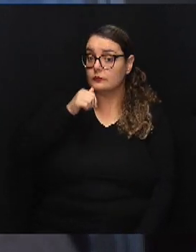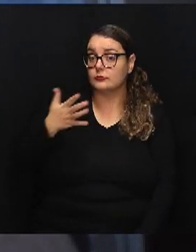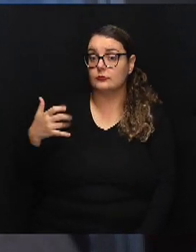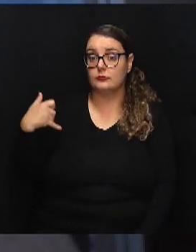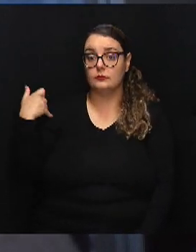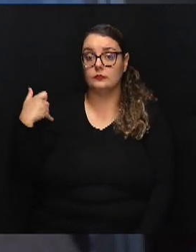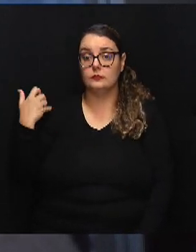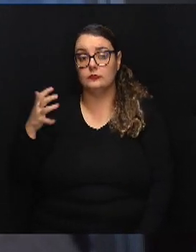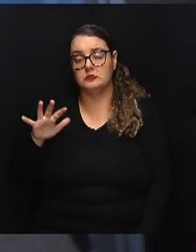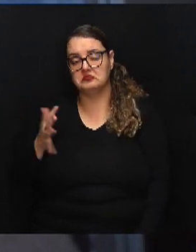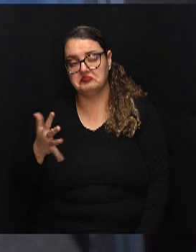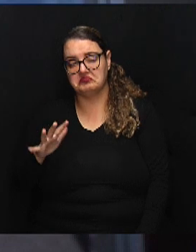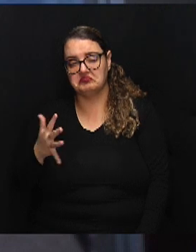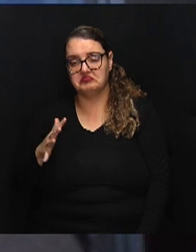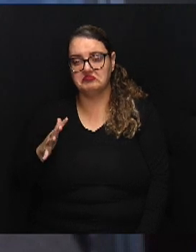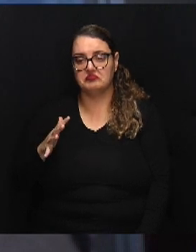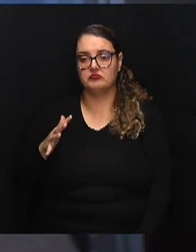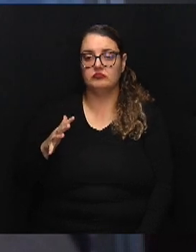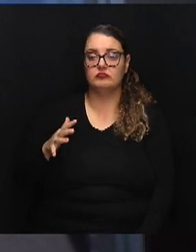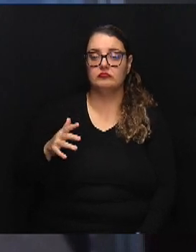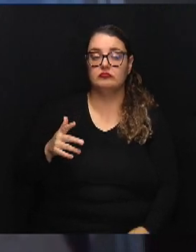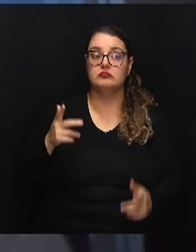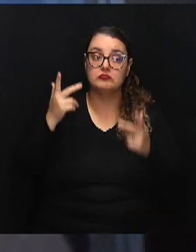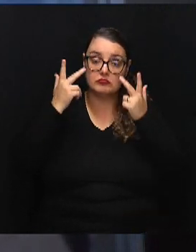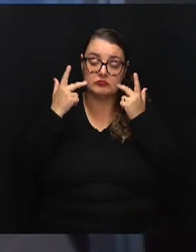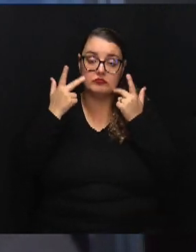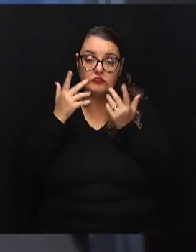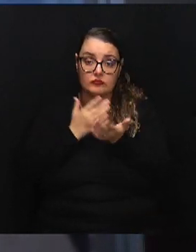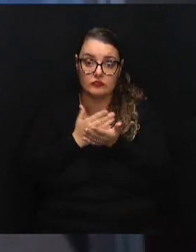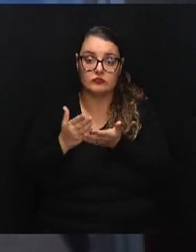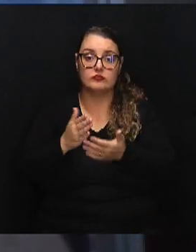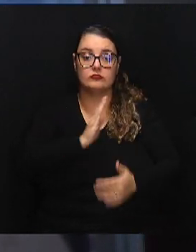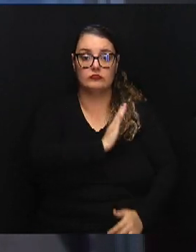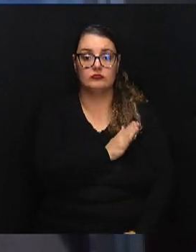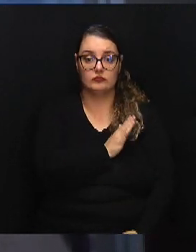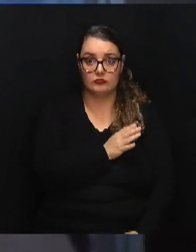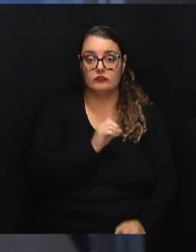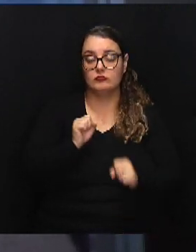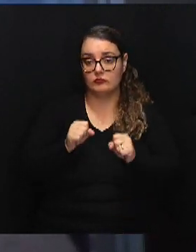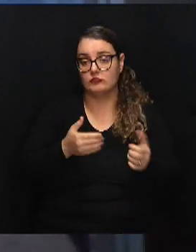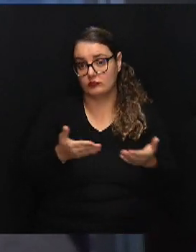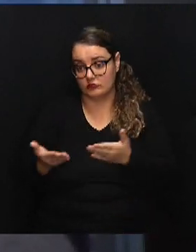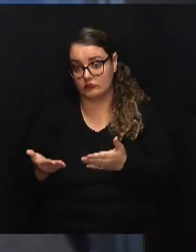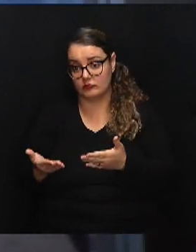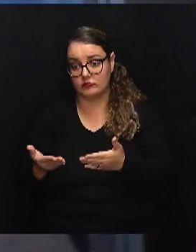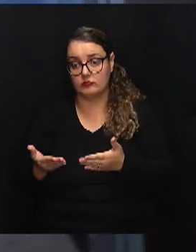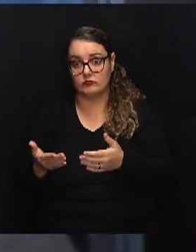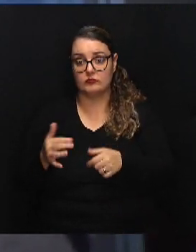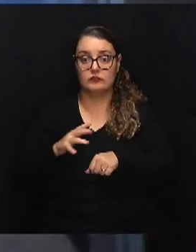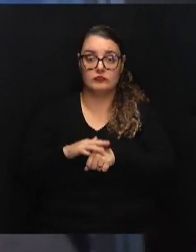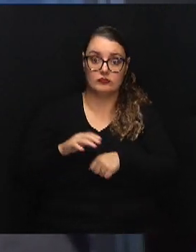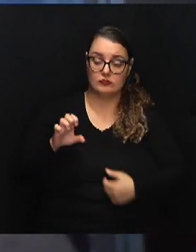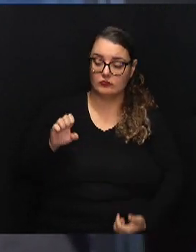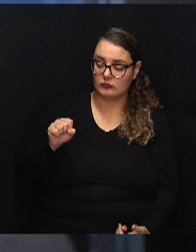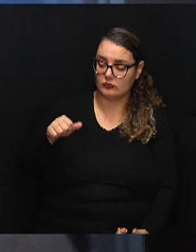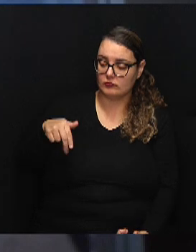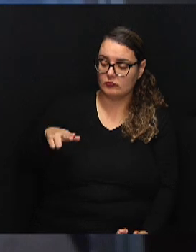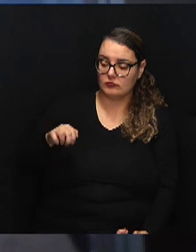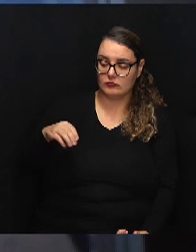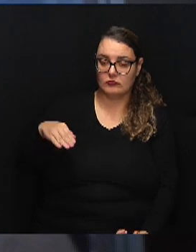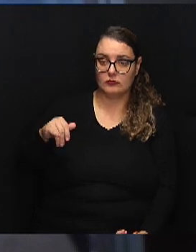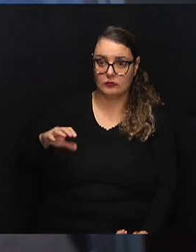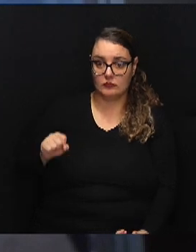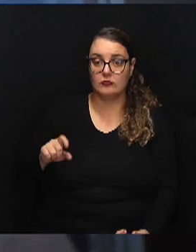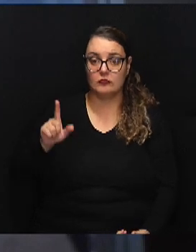idade de maior frequência do início, né, de poder apresentar doenças isquêmicas, o infarto é uma delas,